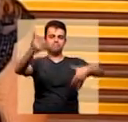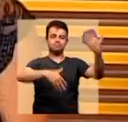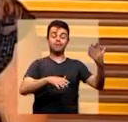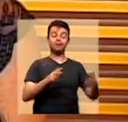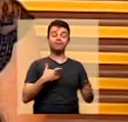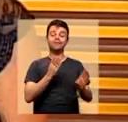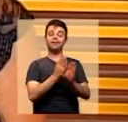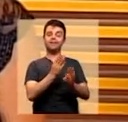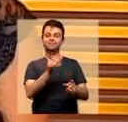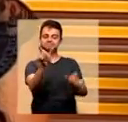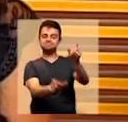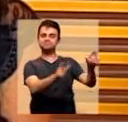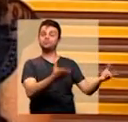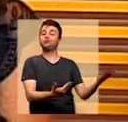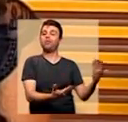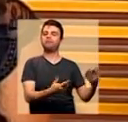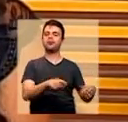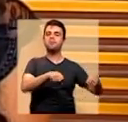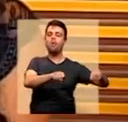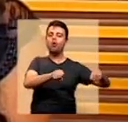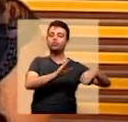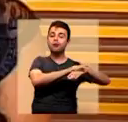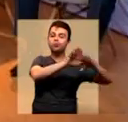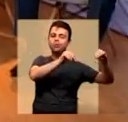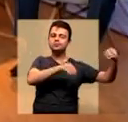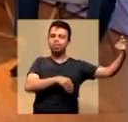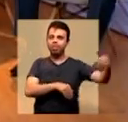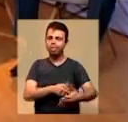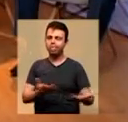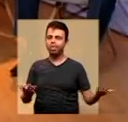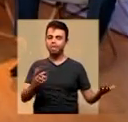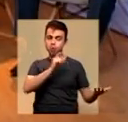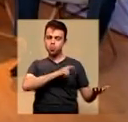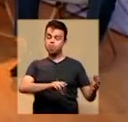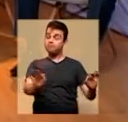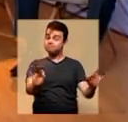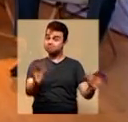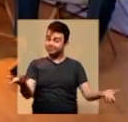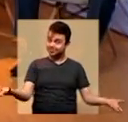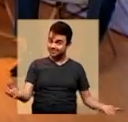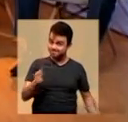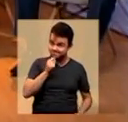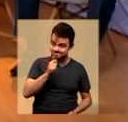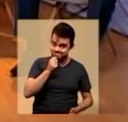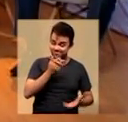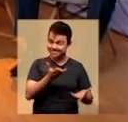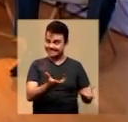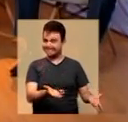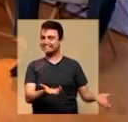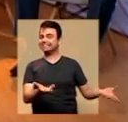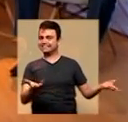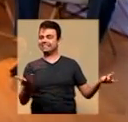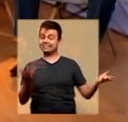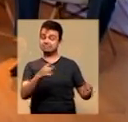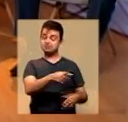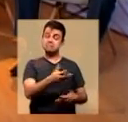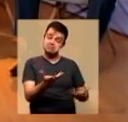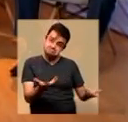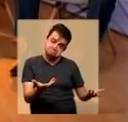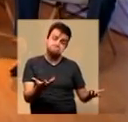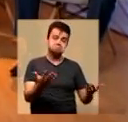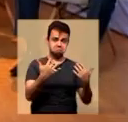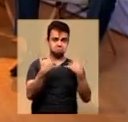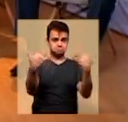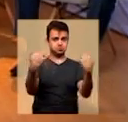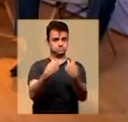muitos alunos estão indo com a sua moto para a escola à noite. Ainda sem habilitação. Sem habilitação. Mas ele tem a